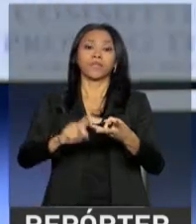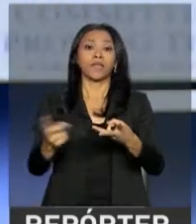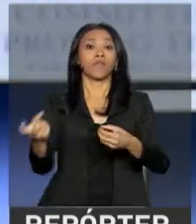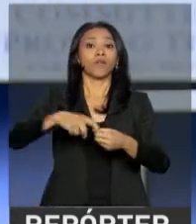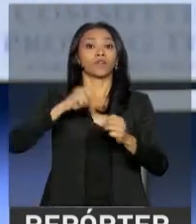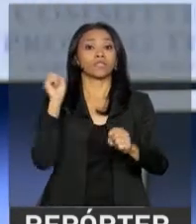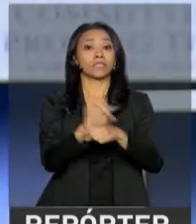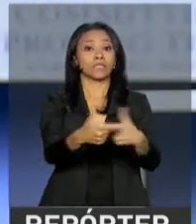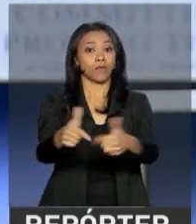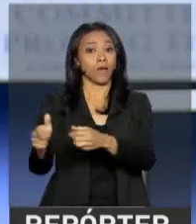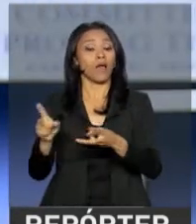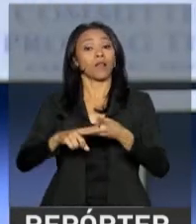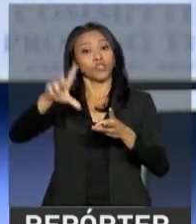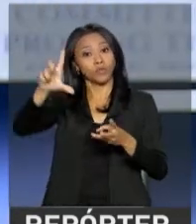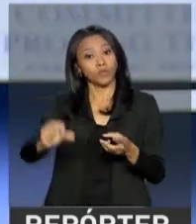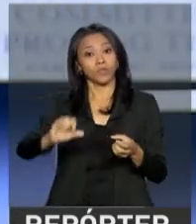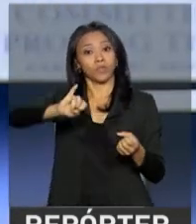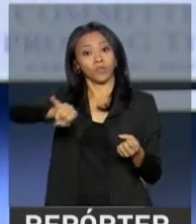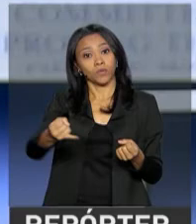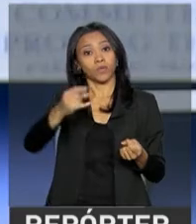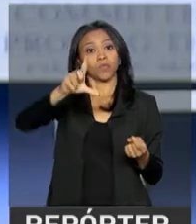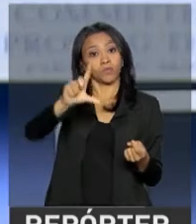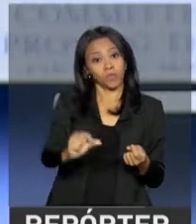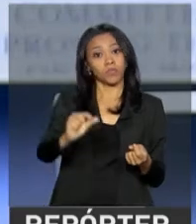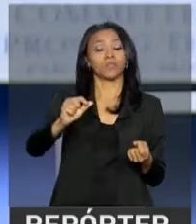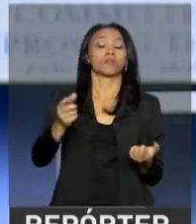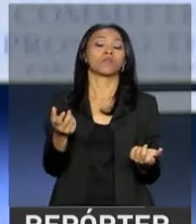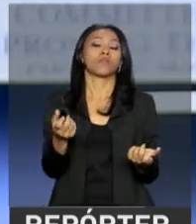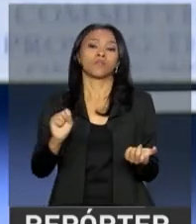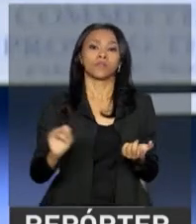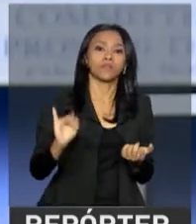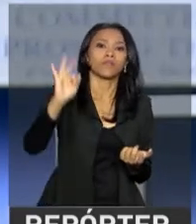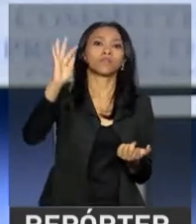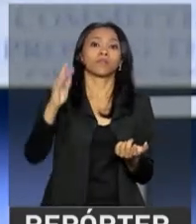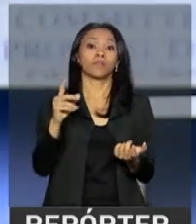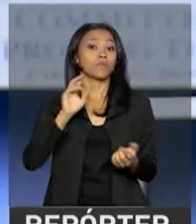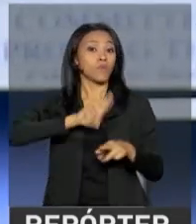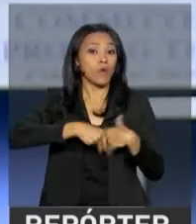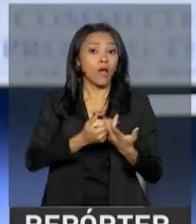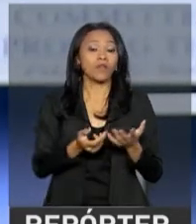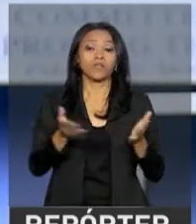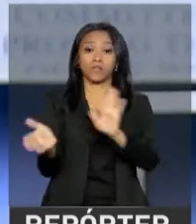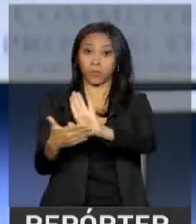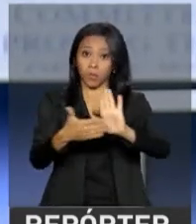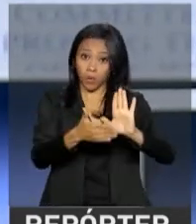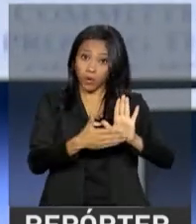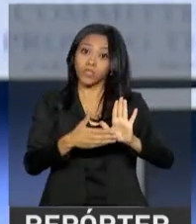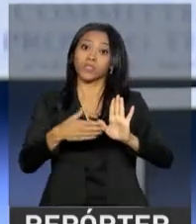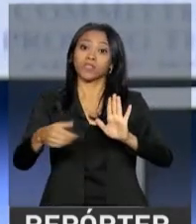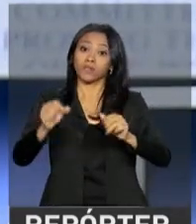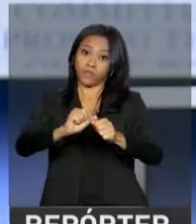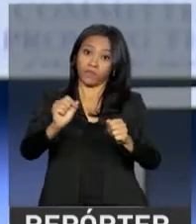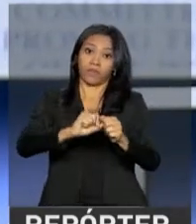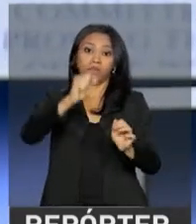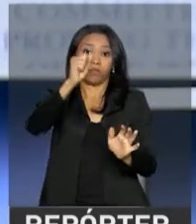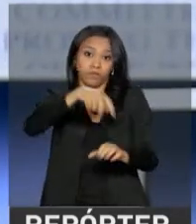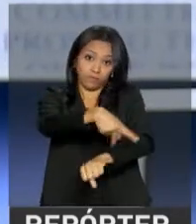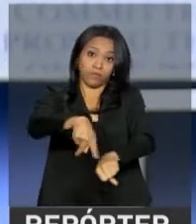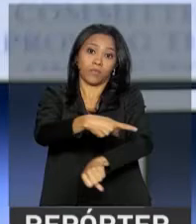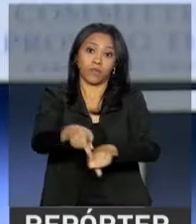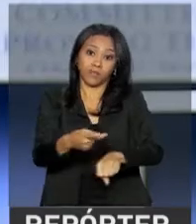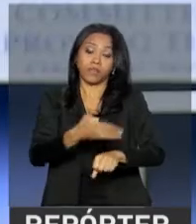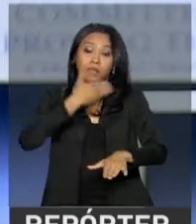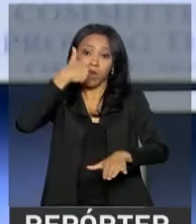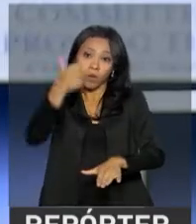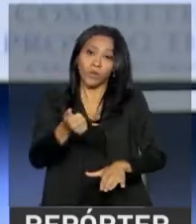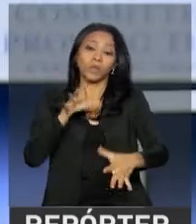da inflação e dos juros como resultado das reformas que vêm restabelecendo o equilíbrio das contas públicas e melhorando o